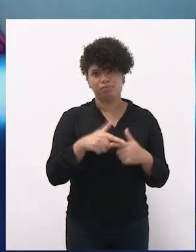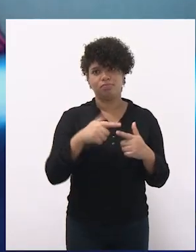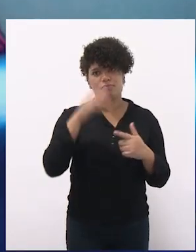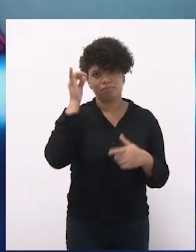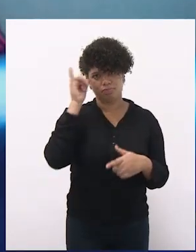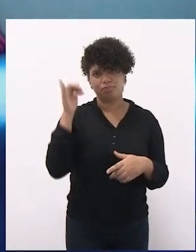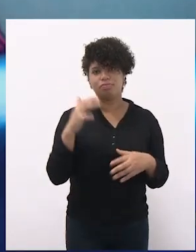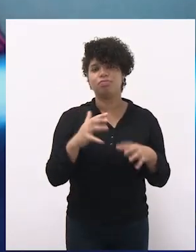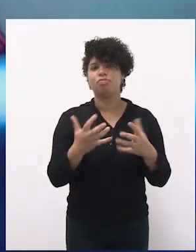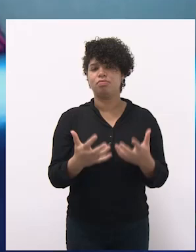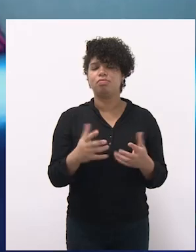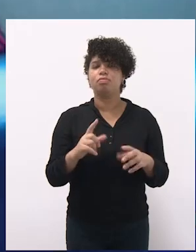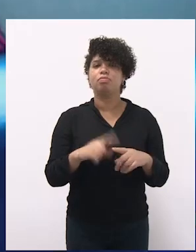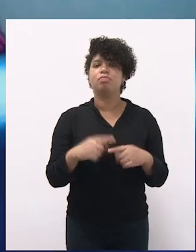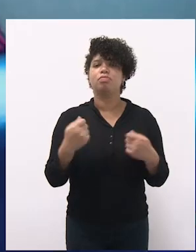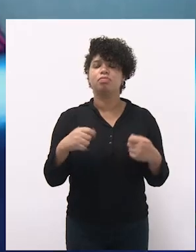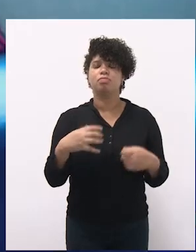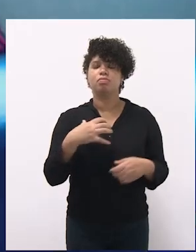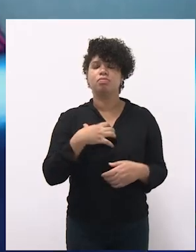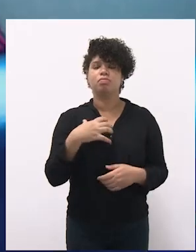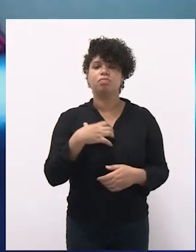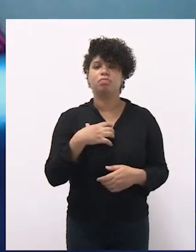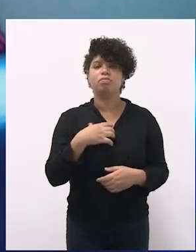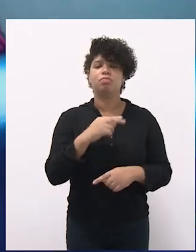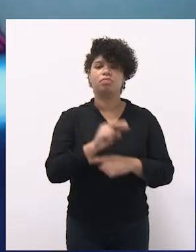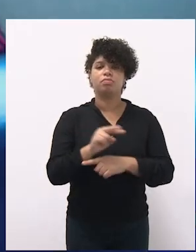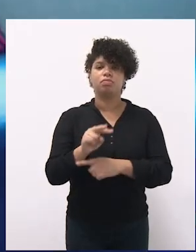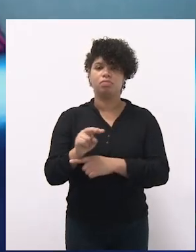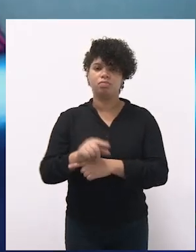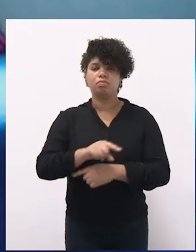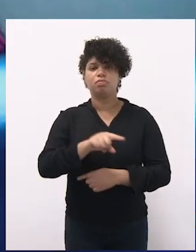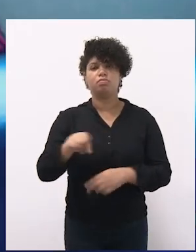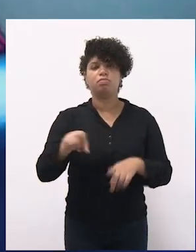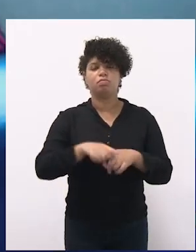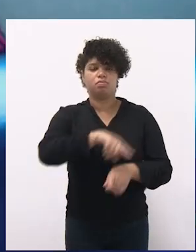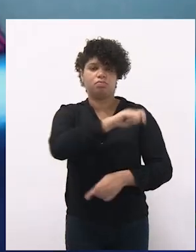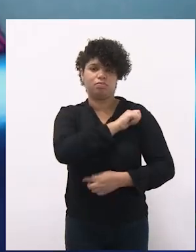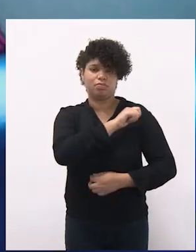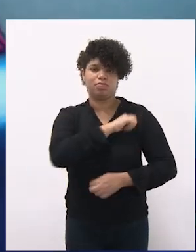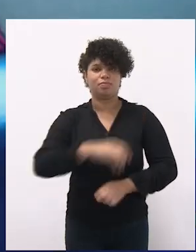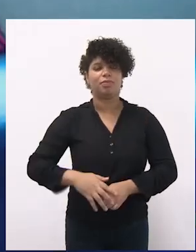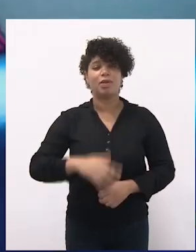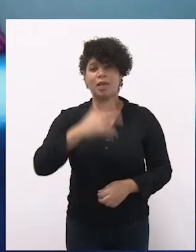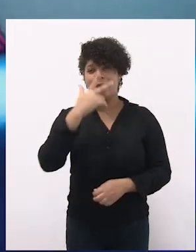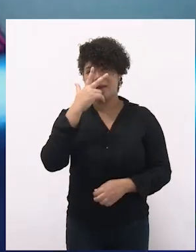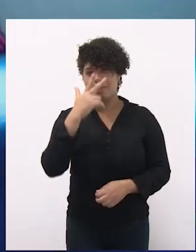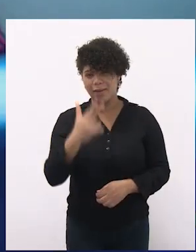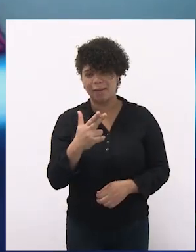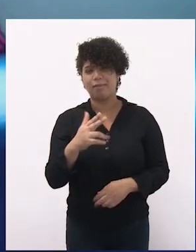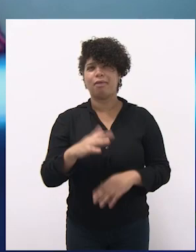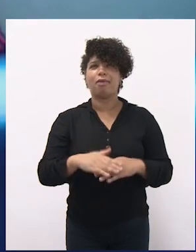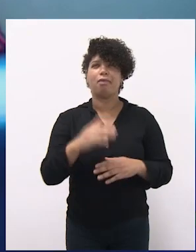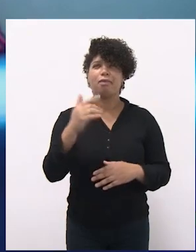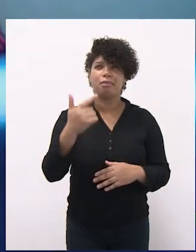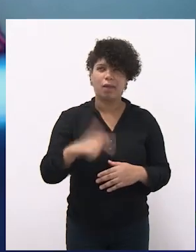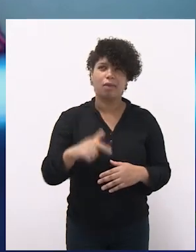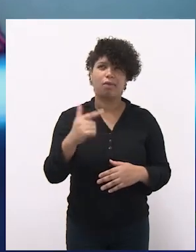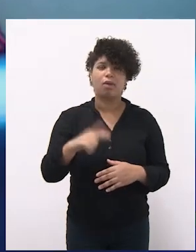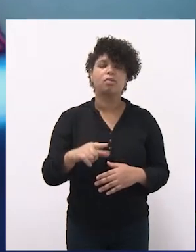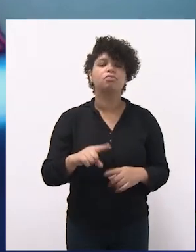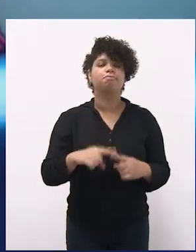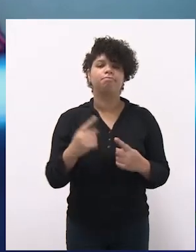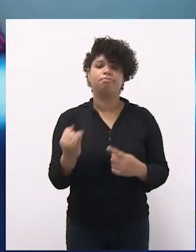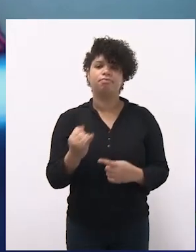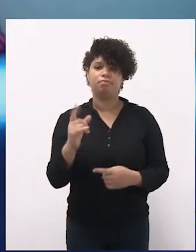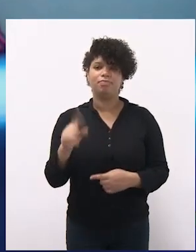isso significa muito mais proteção, tanto para você quanto para o seu aluno. Então, parece um passo extra, mas é um passo essencial.